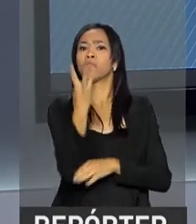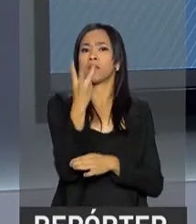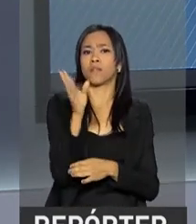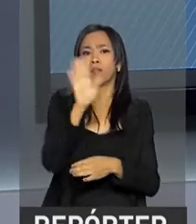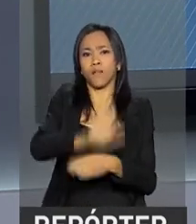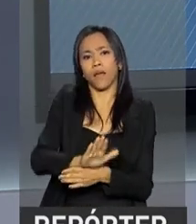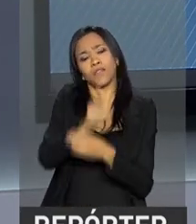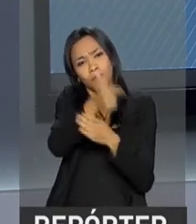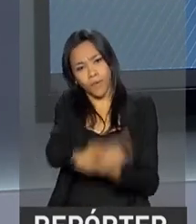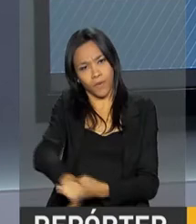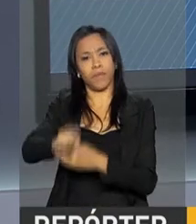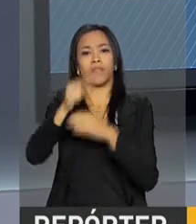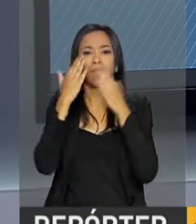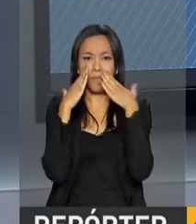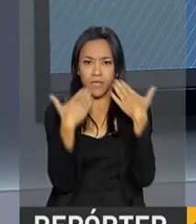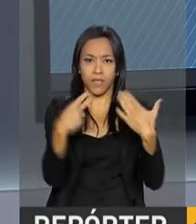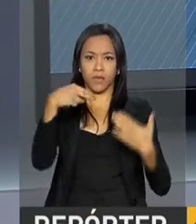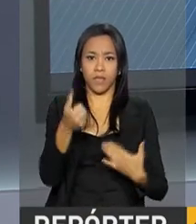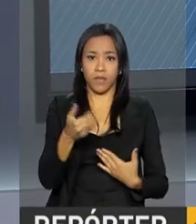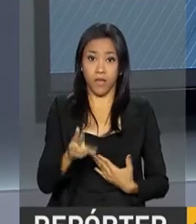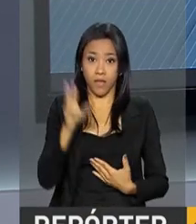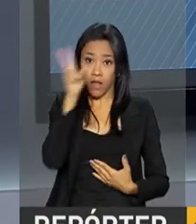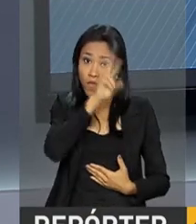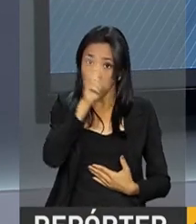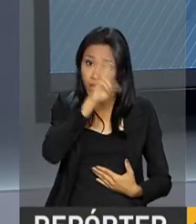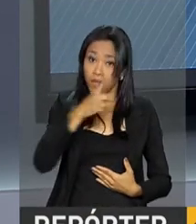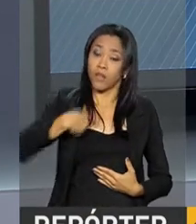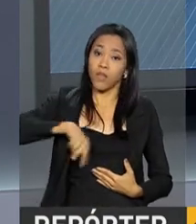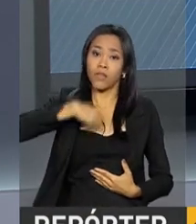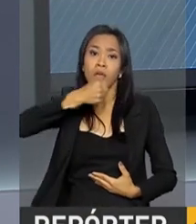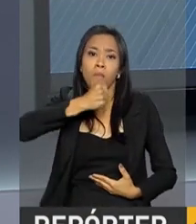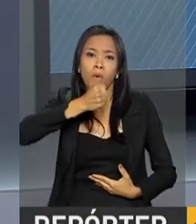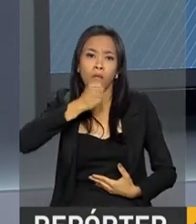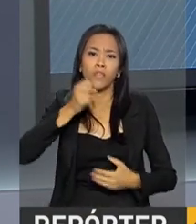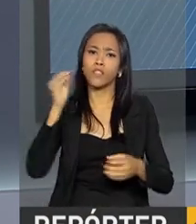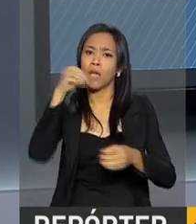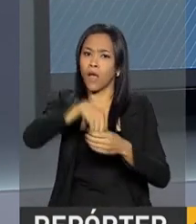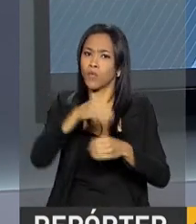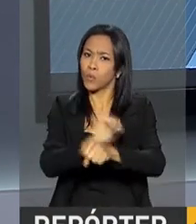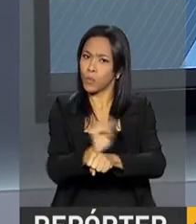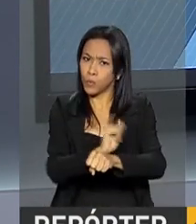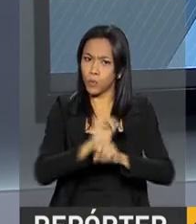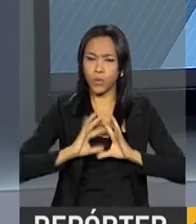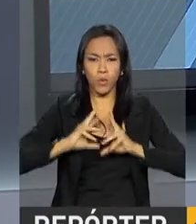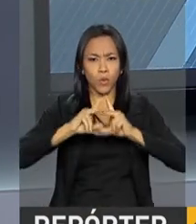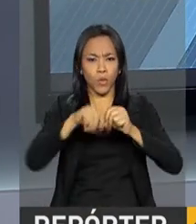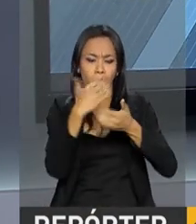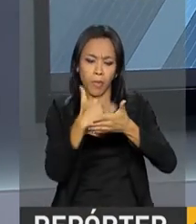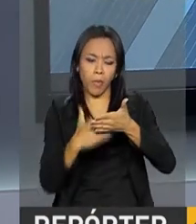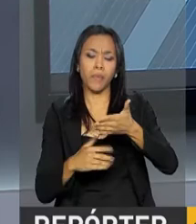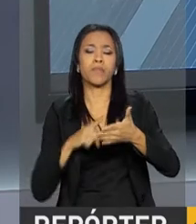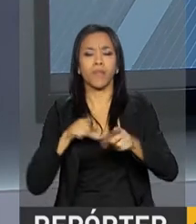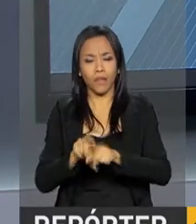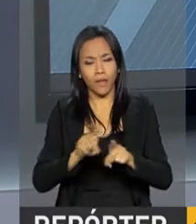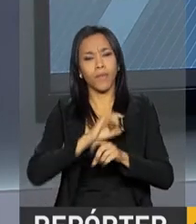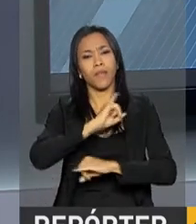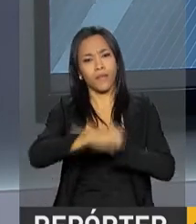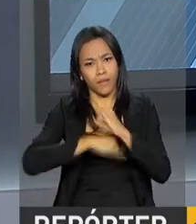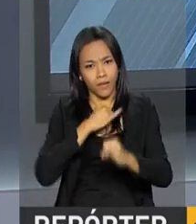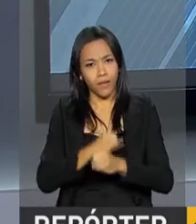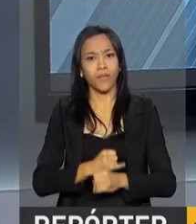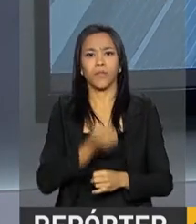do repórter nbr lembrando que as nossas reportagens estão no youtube e toda nossa programação também está na internet